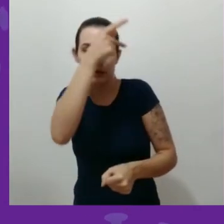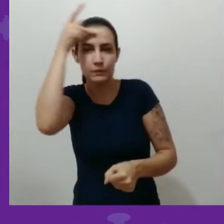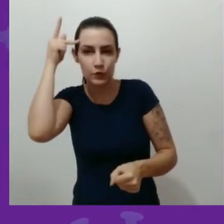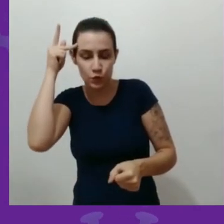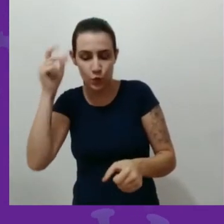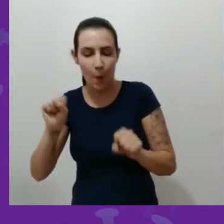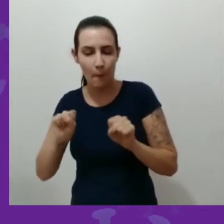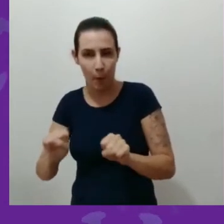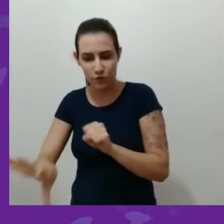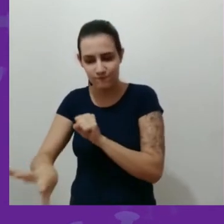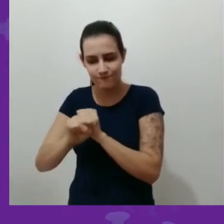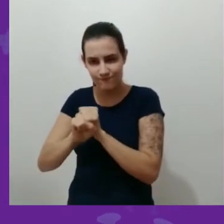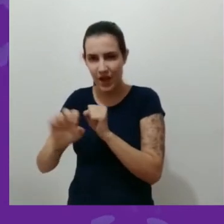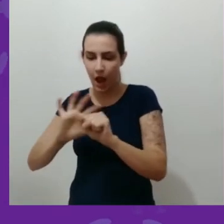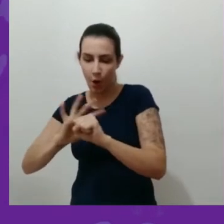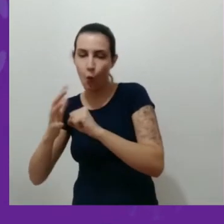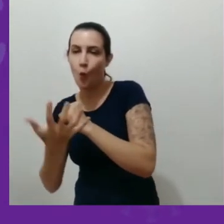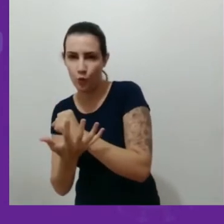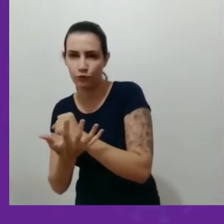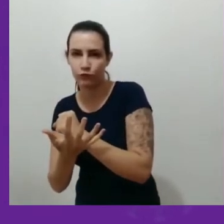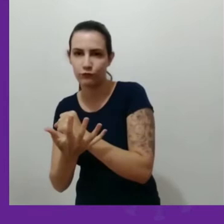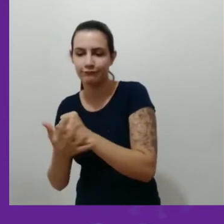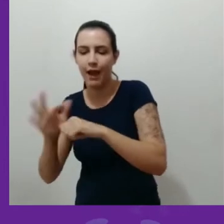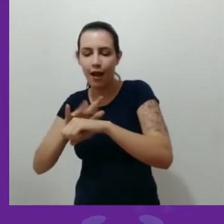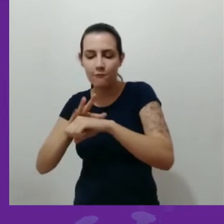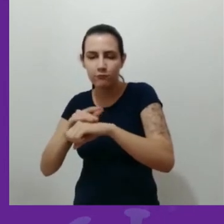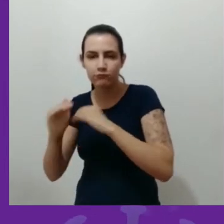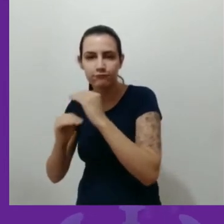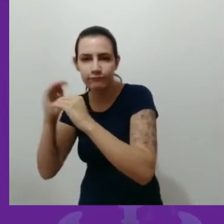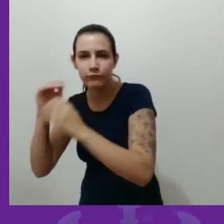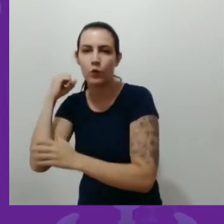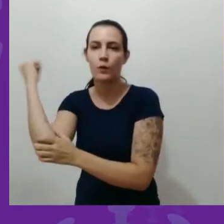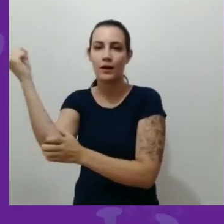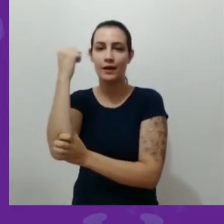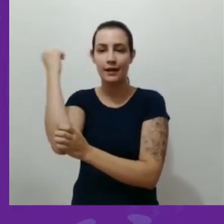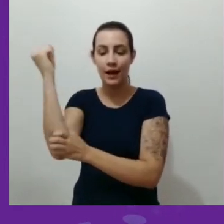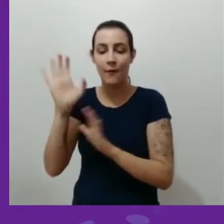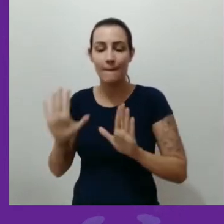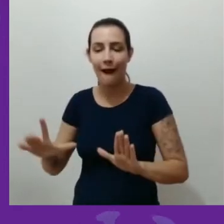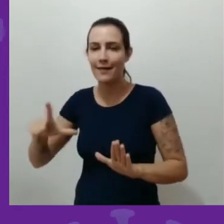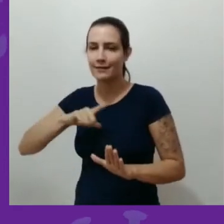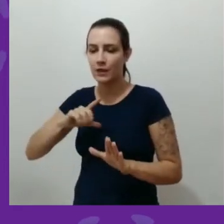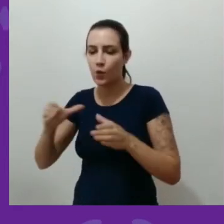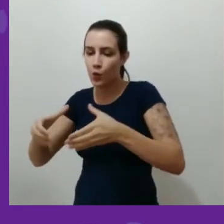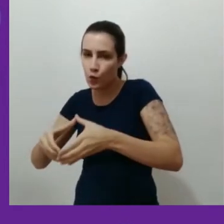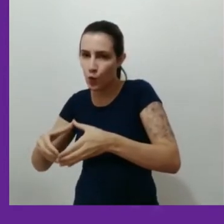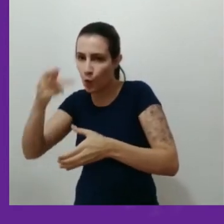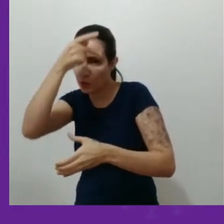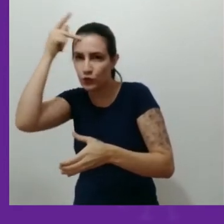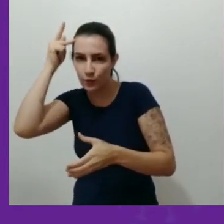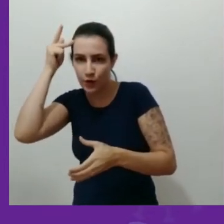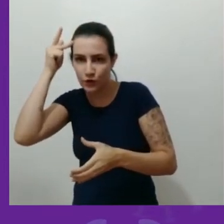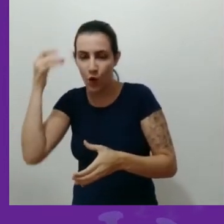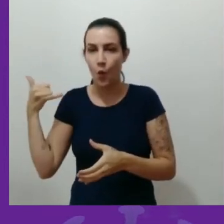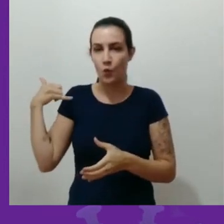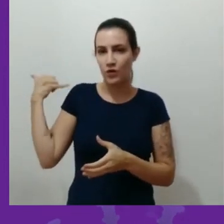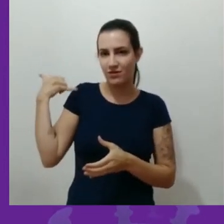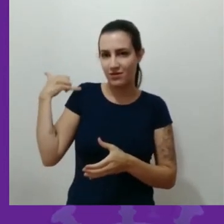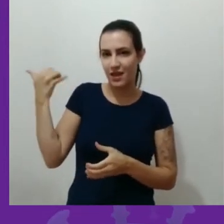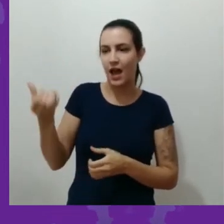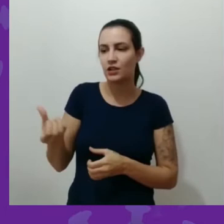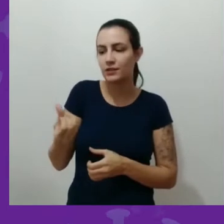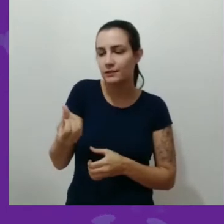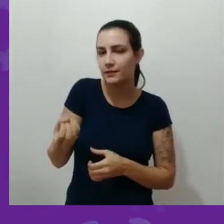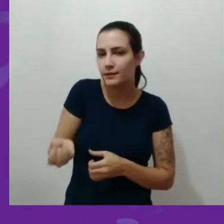qualquer um de nós pode adoecer com convite e evoluir de forma grave entretanto pessoas